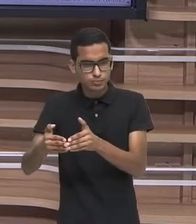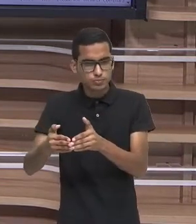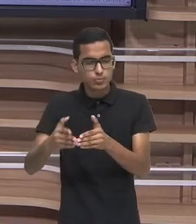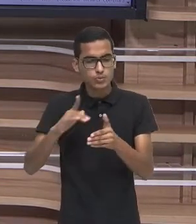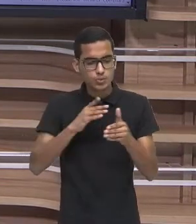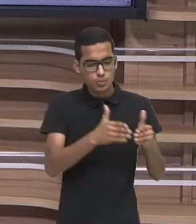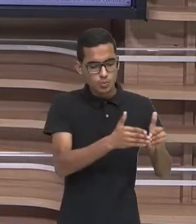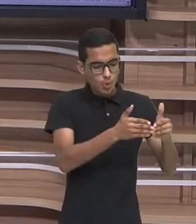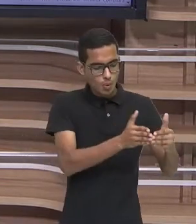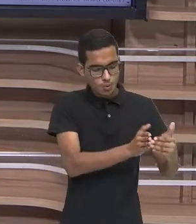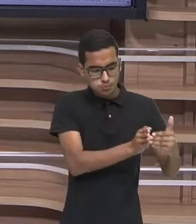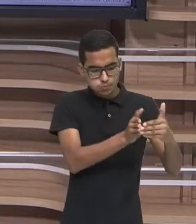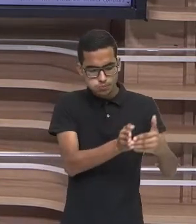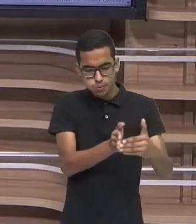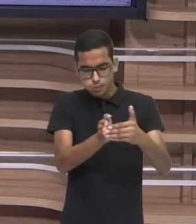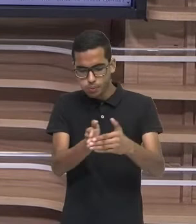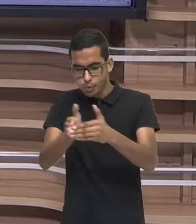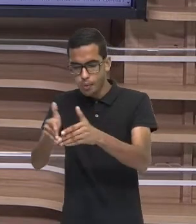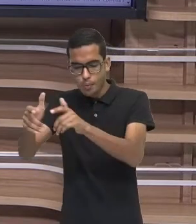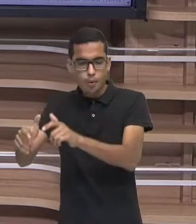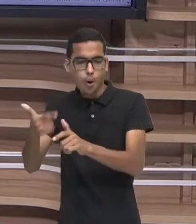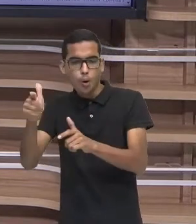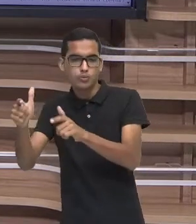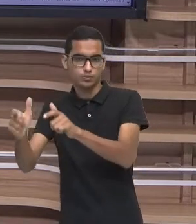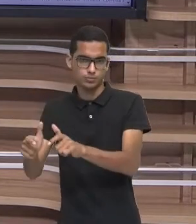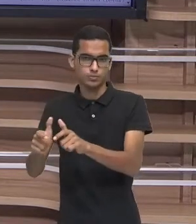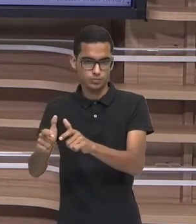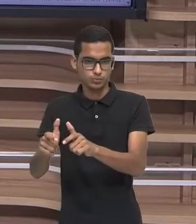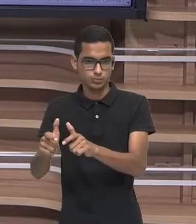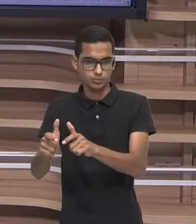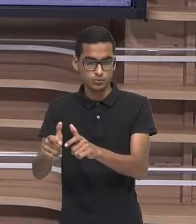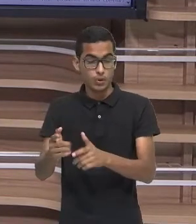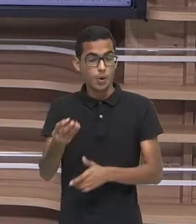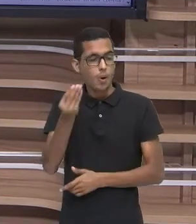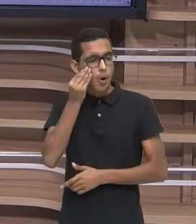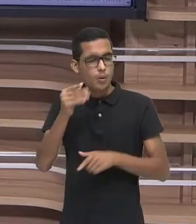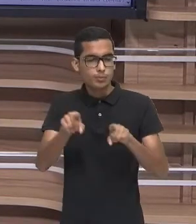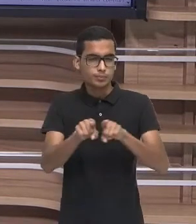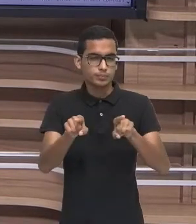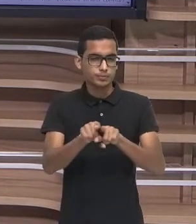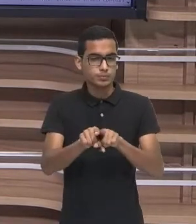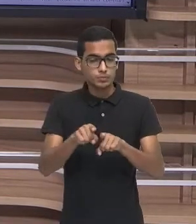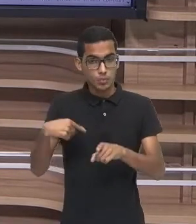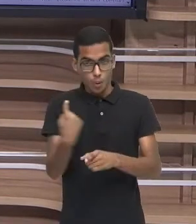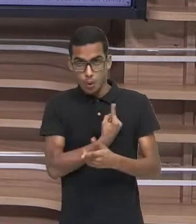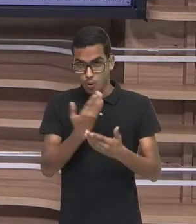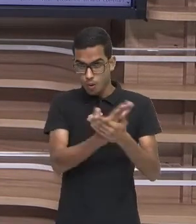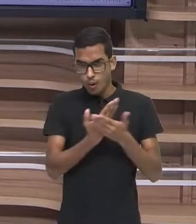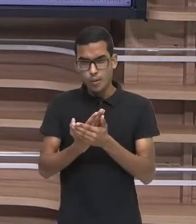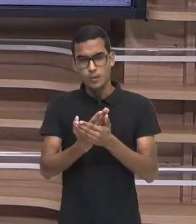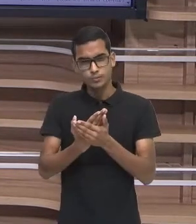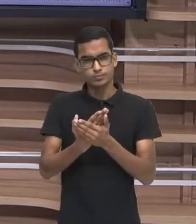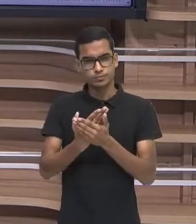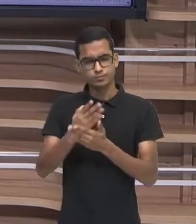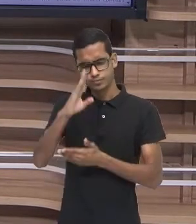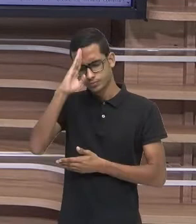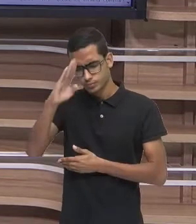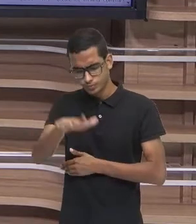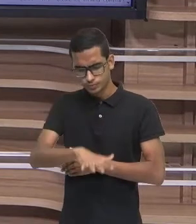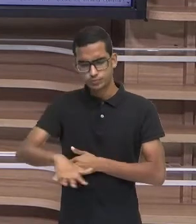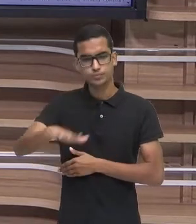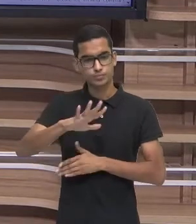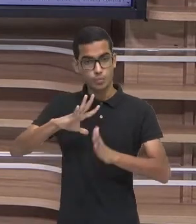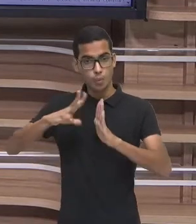levar esses produtos para outros lugares. E a gente observa, gente, que quando a gente estuda sobre a Amazônia, a